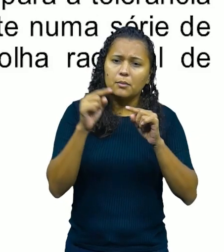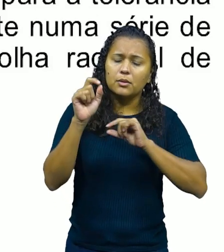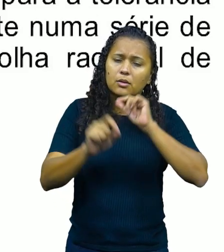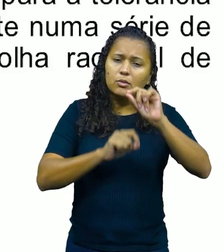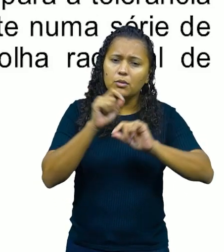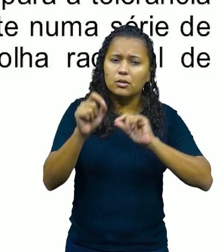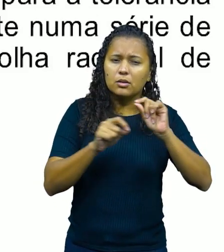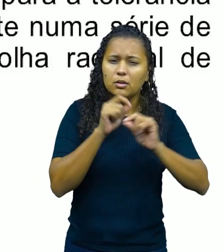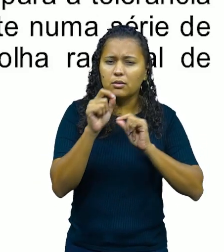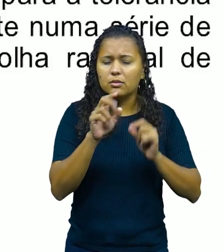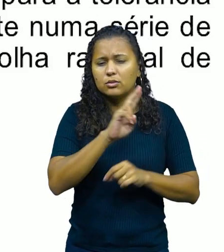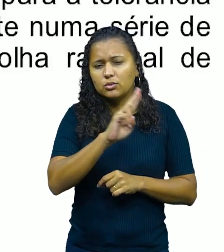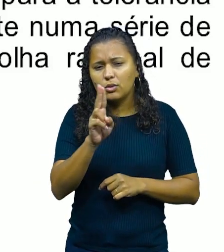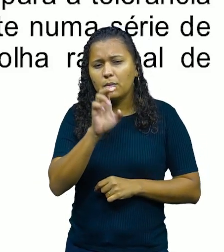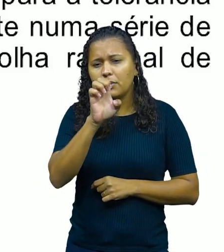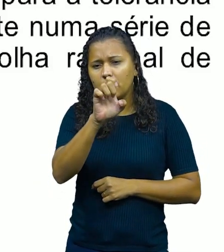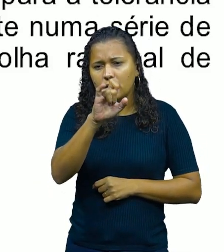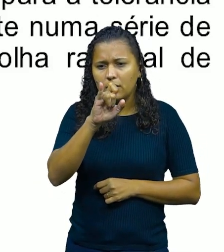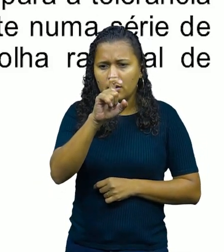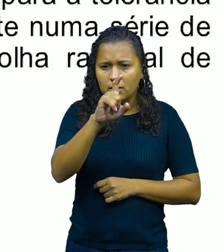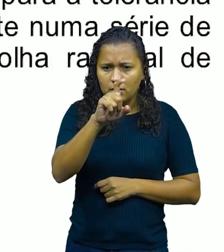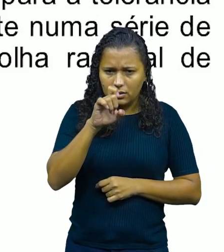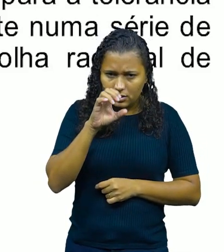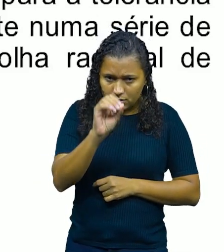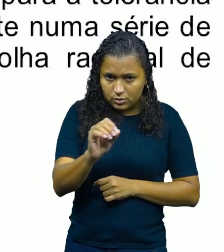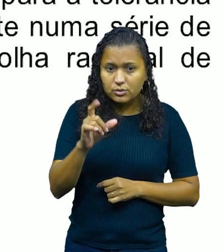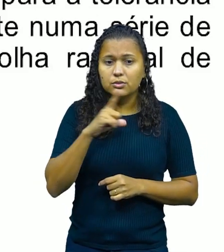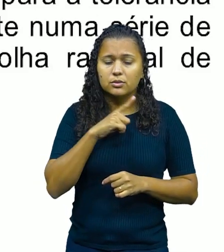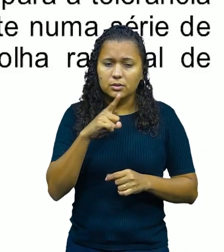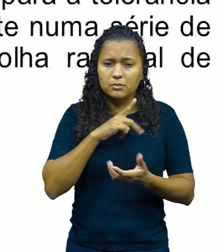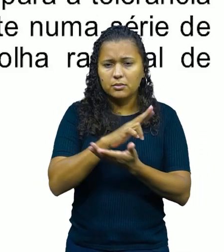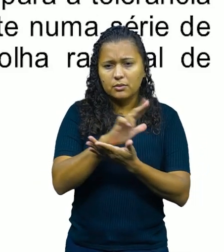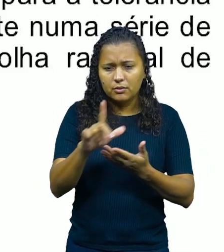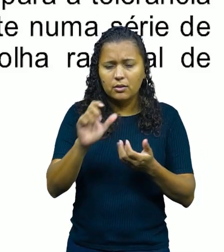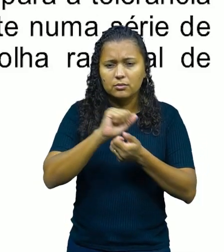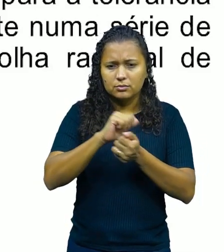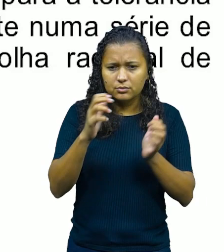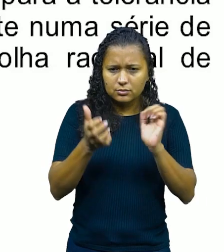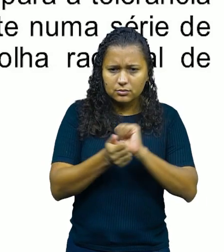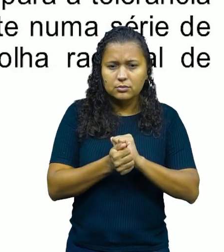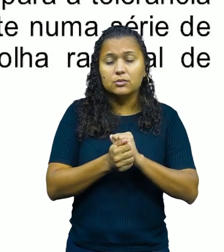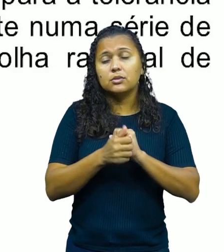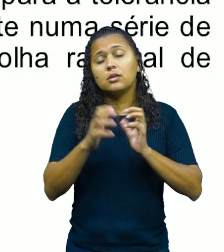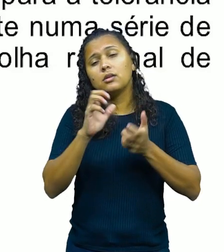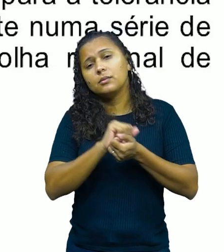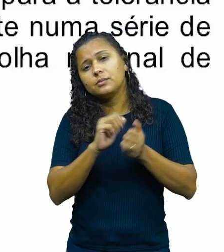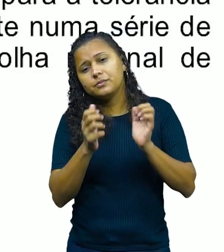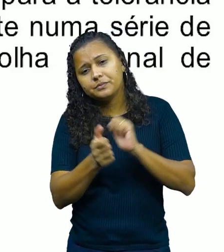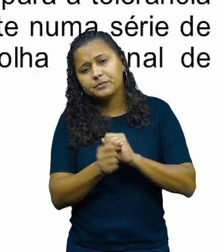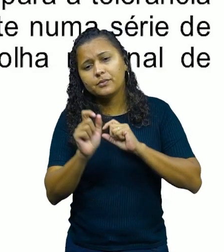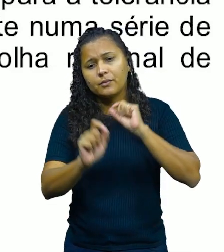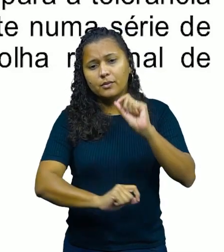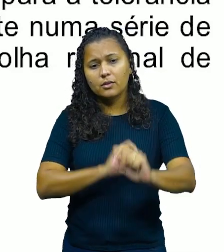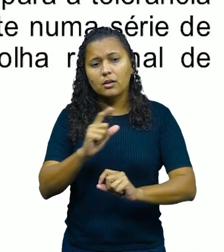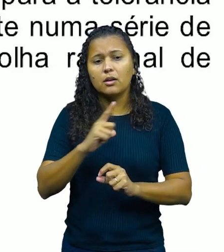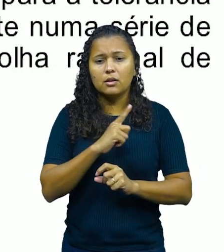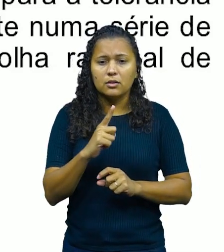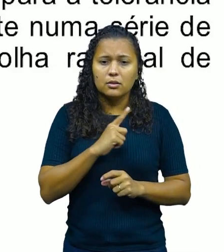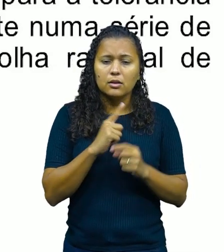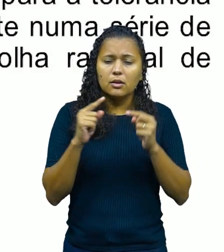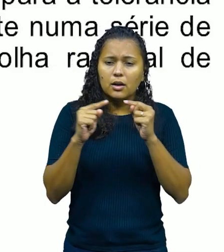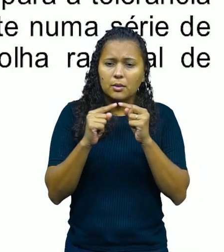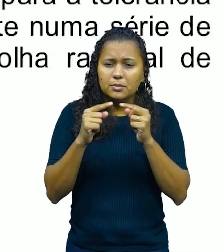das medidas nominais de eixo e furos do tipo de ajuste desejado. O ajuste é a condição ideal